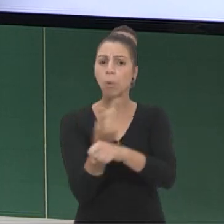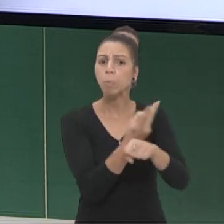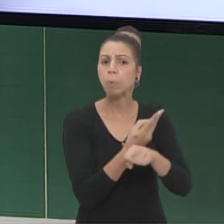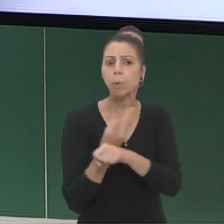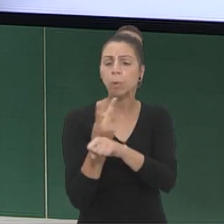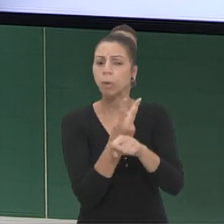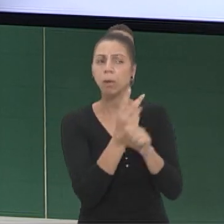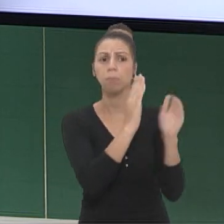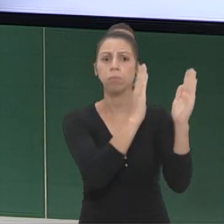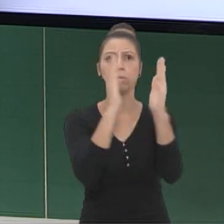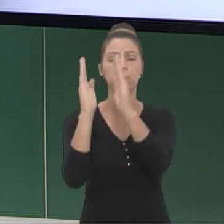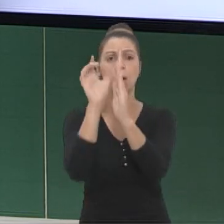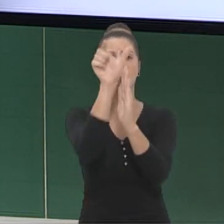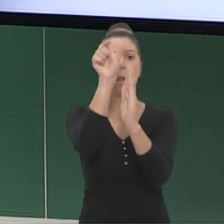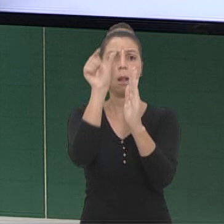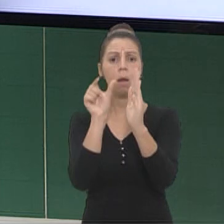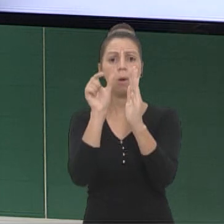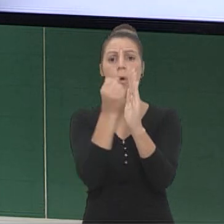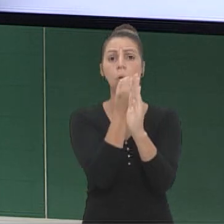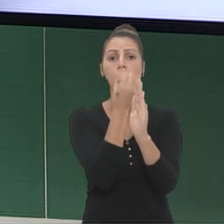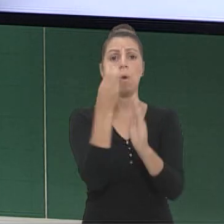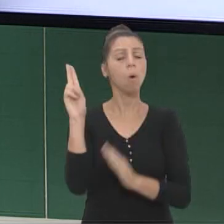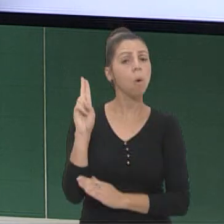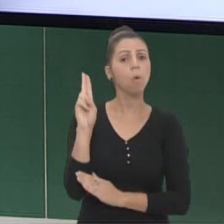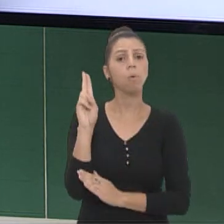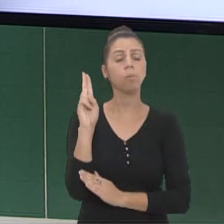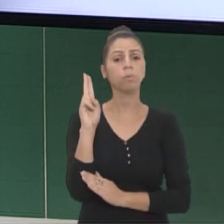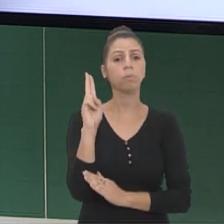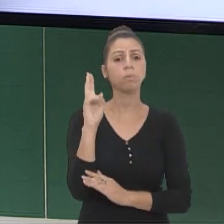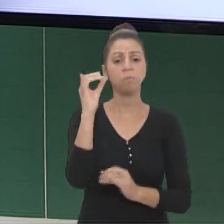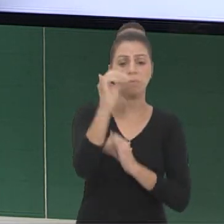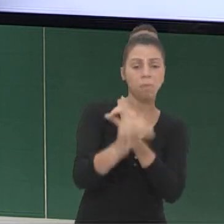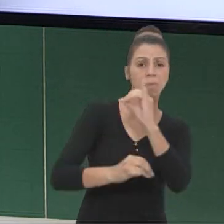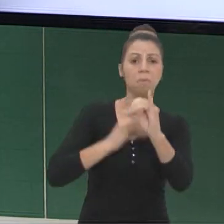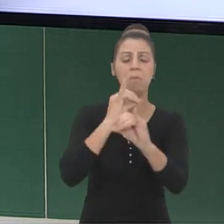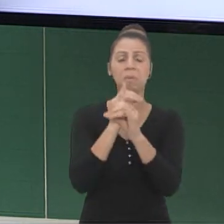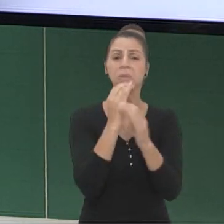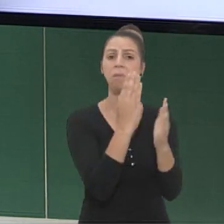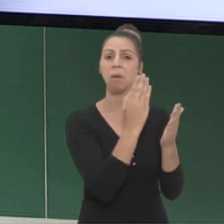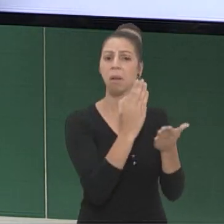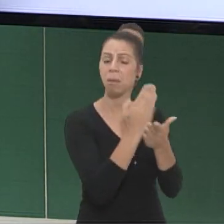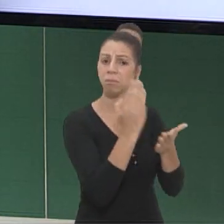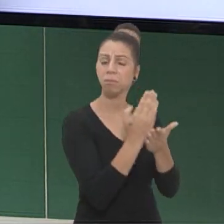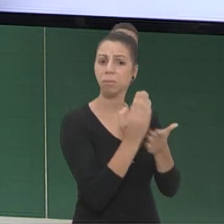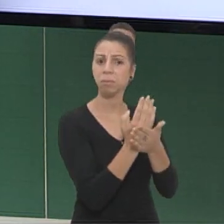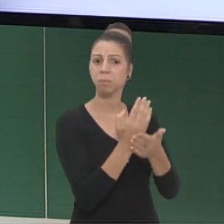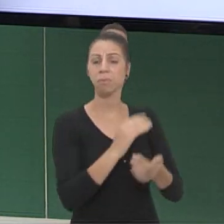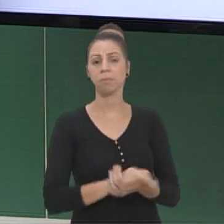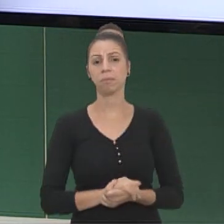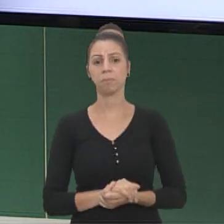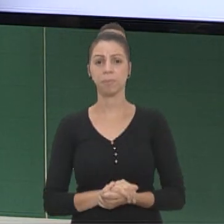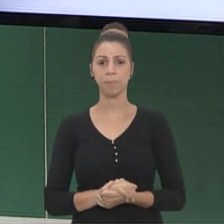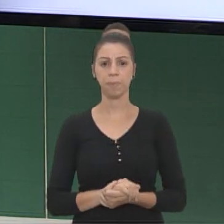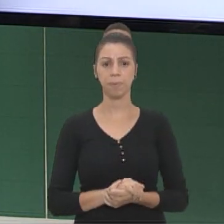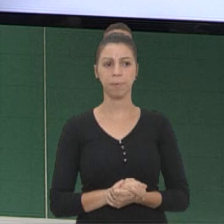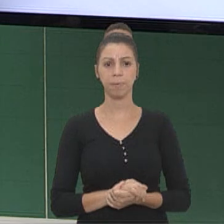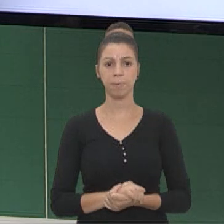O que você acha? O que você está pensando aí sobre leitura e tecnologia? Vamos continuando?